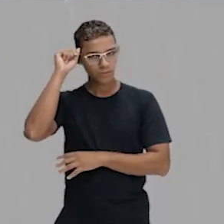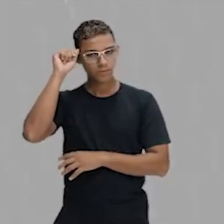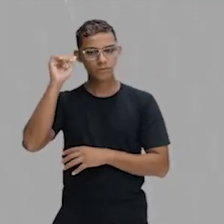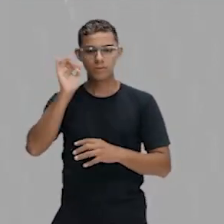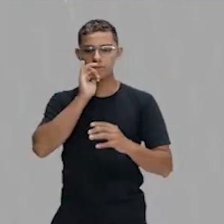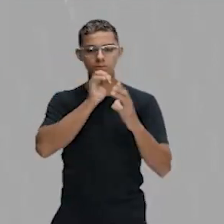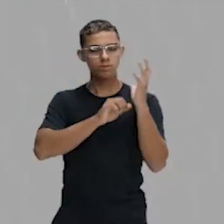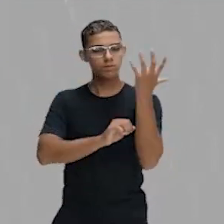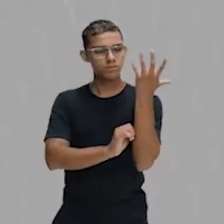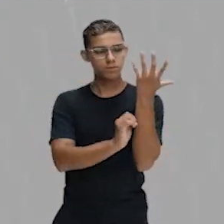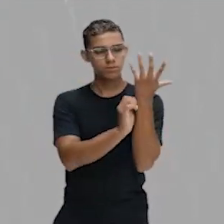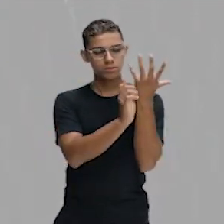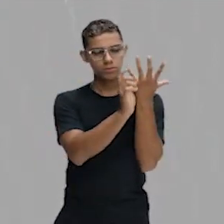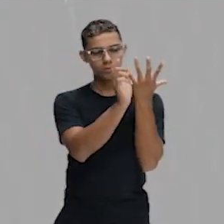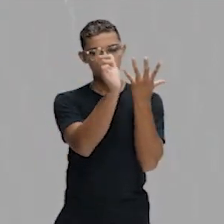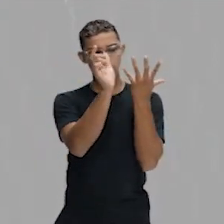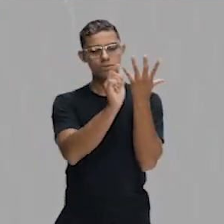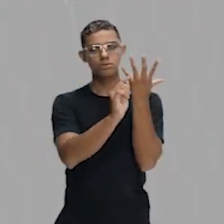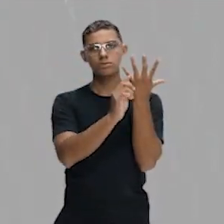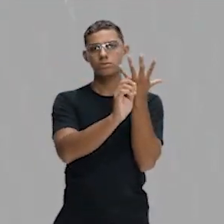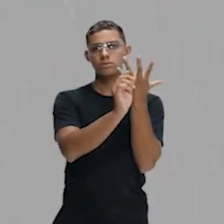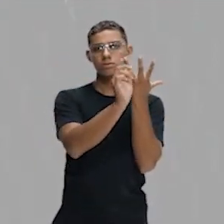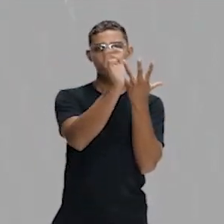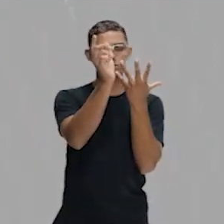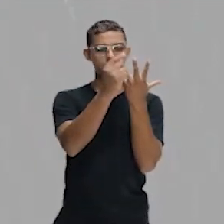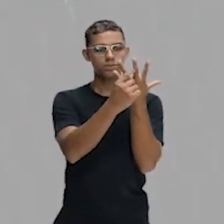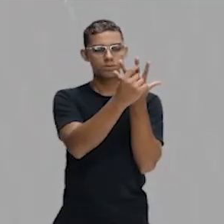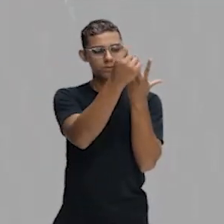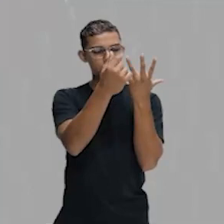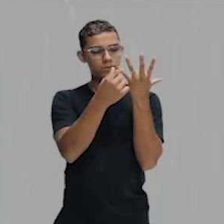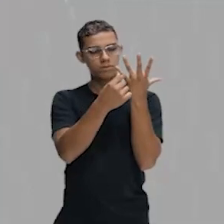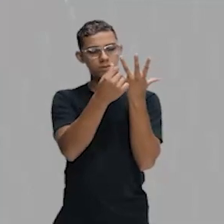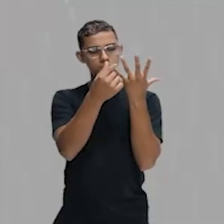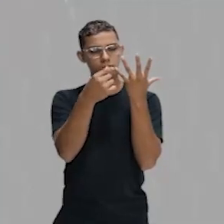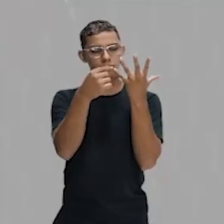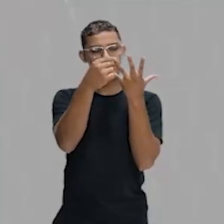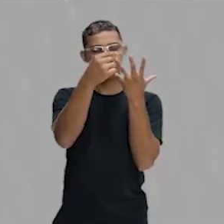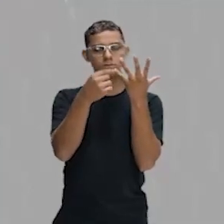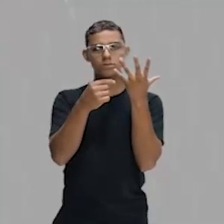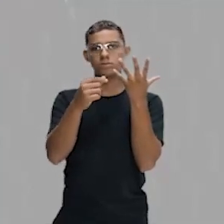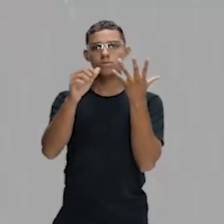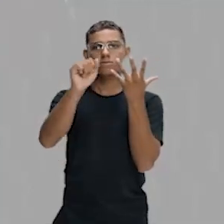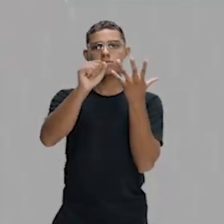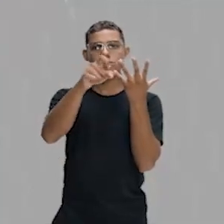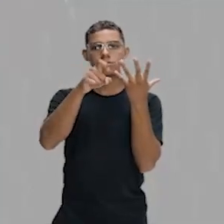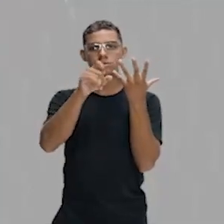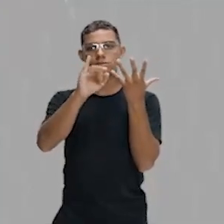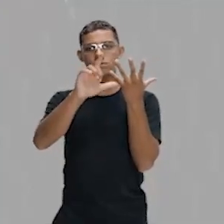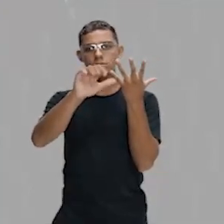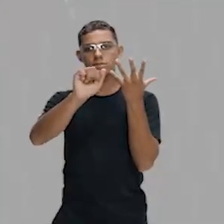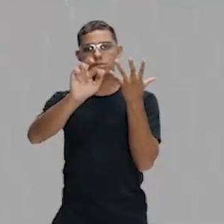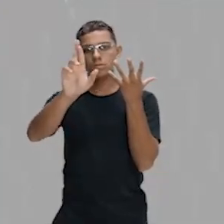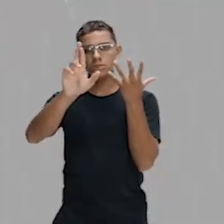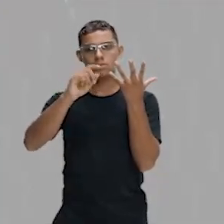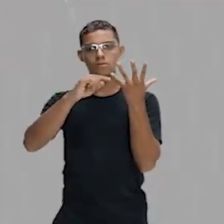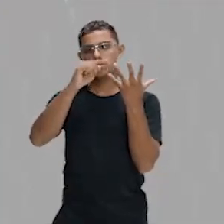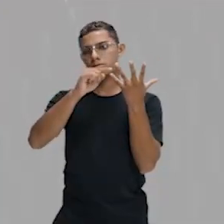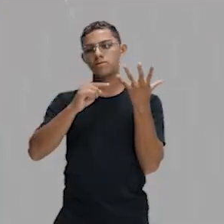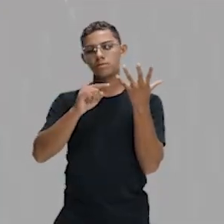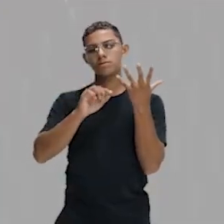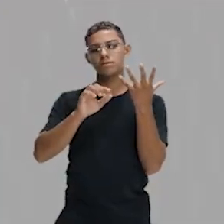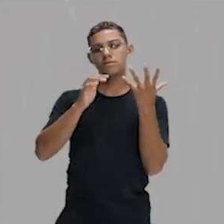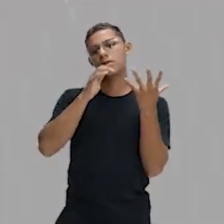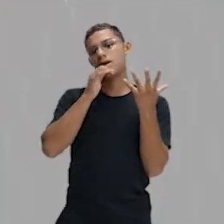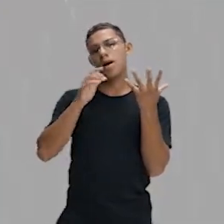a emissão de um galho, existe ali, na junção dos dois galhos, tem a região axilar. E aí naquele local, de repente, um